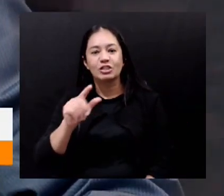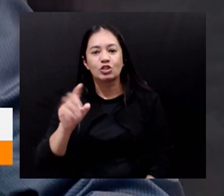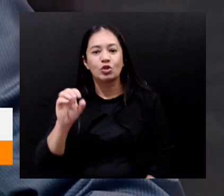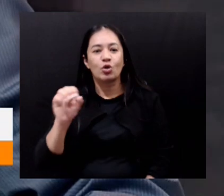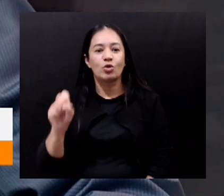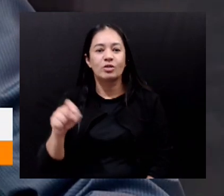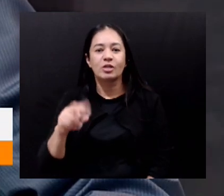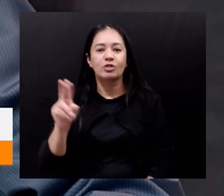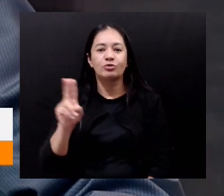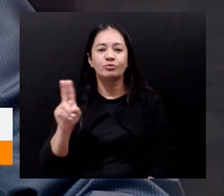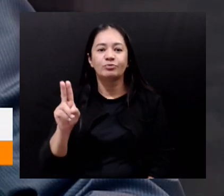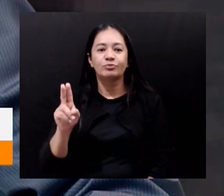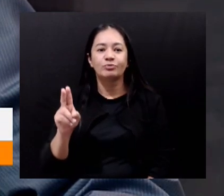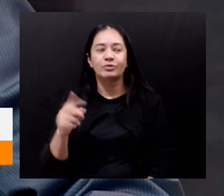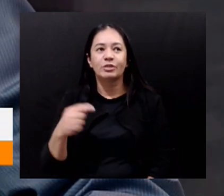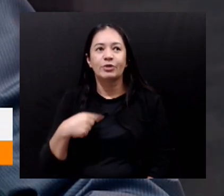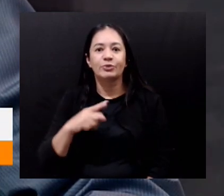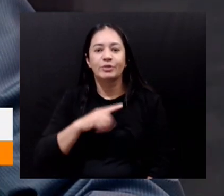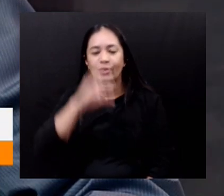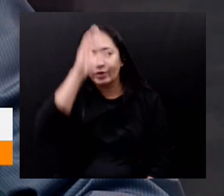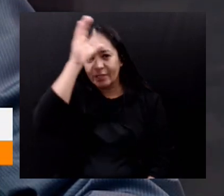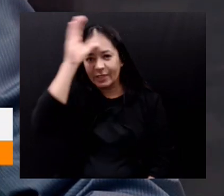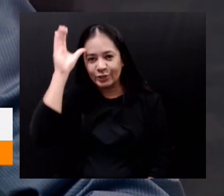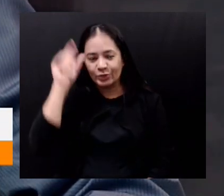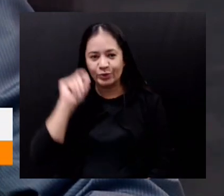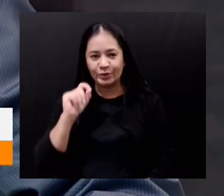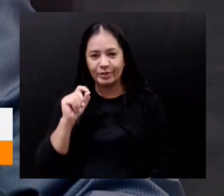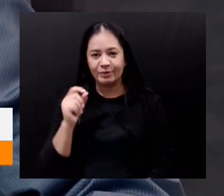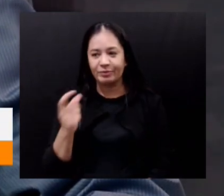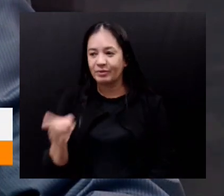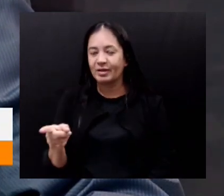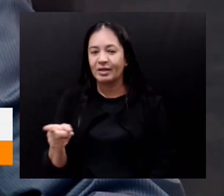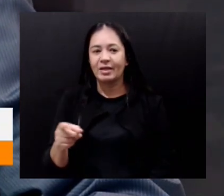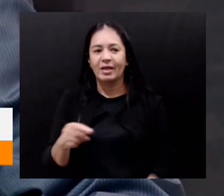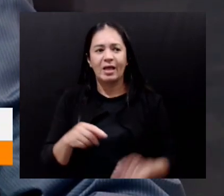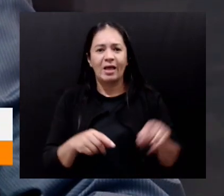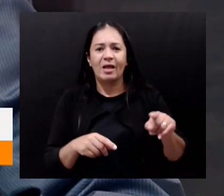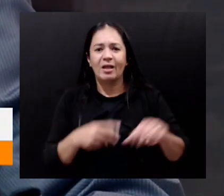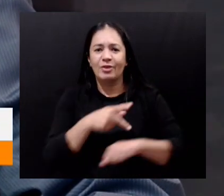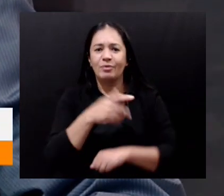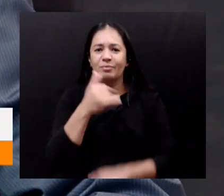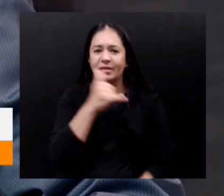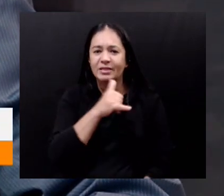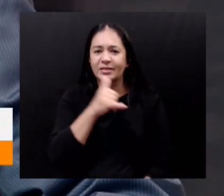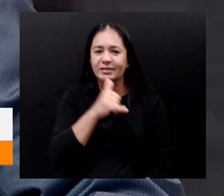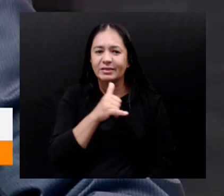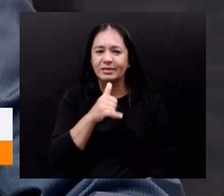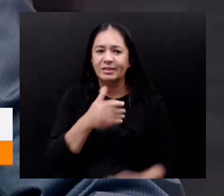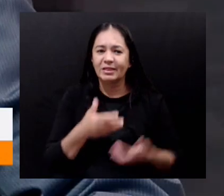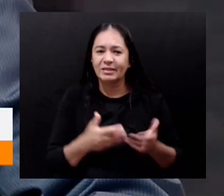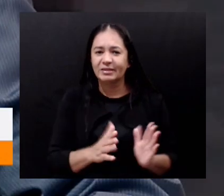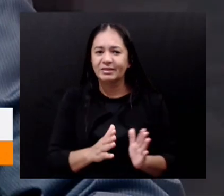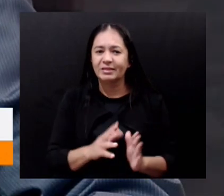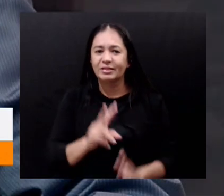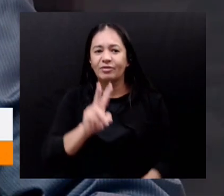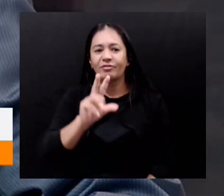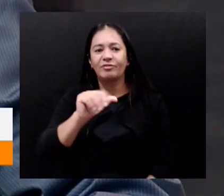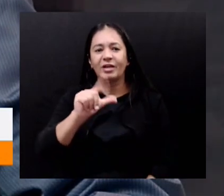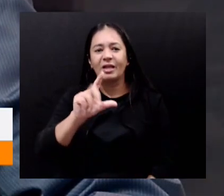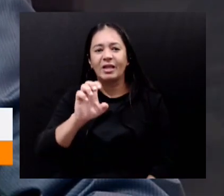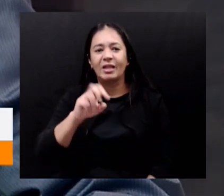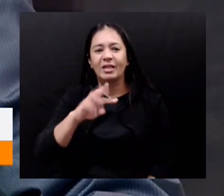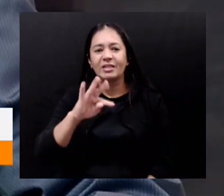um cliente que, praticamente na Itália, o antepassado nasceu como Valentino. Uhum. No Brasil tornou-se